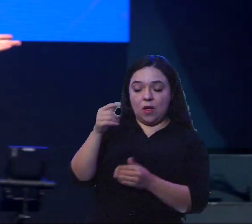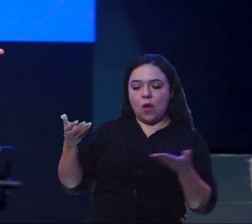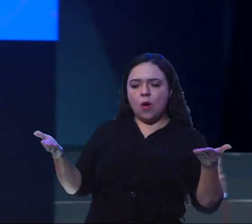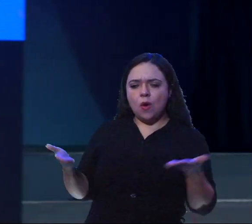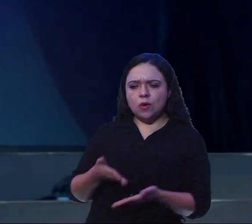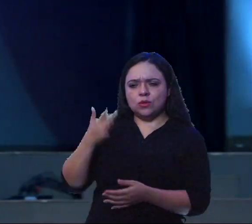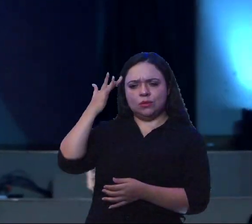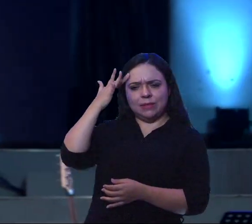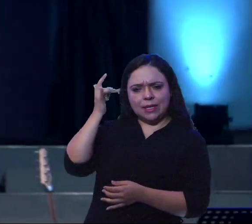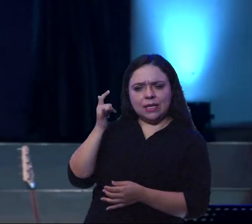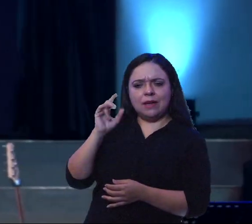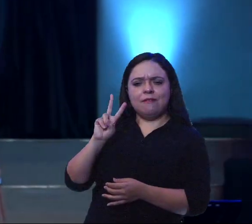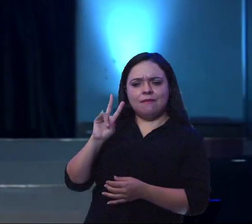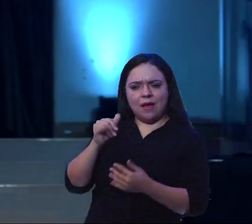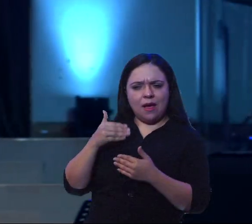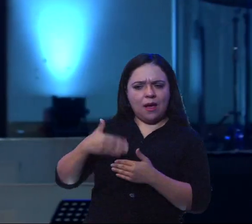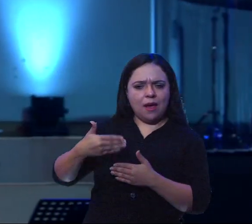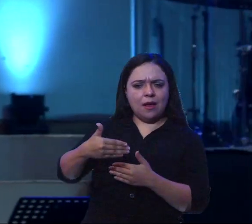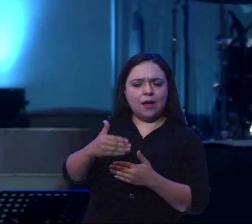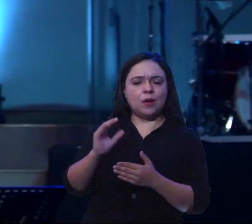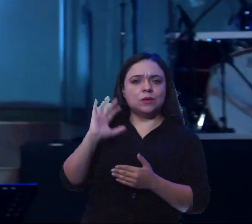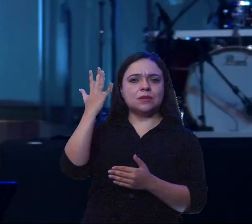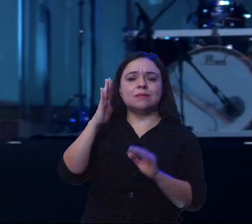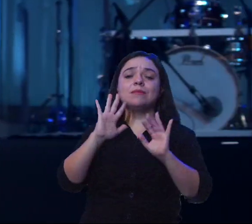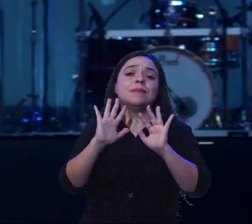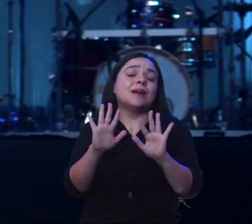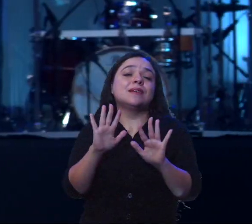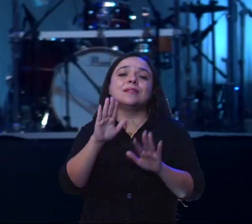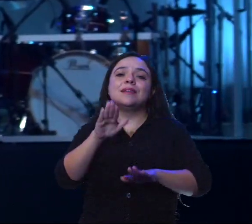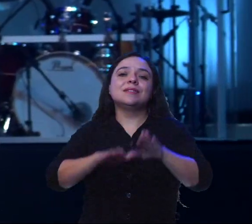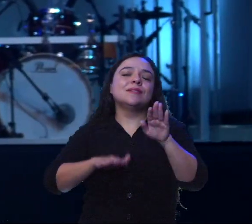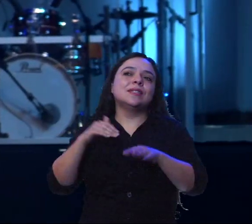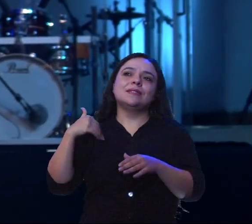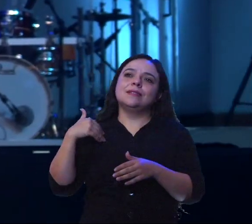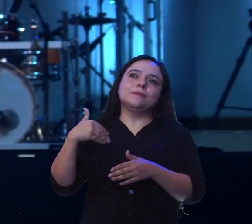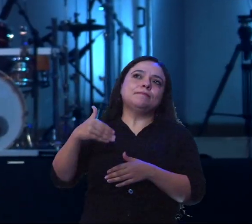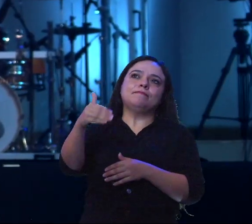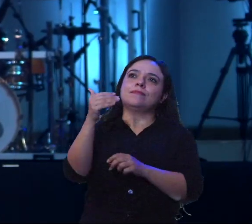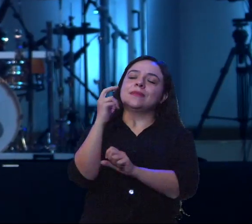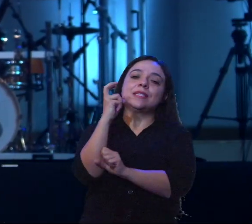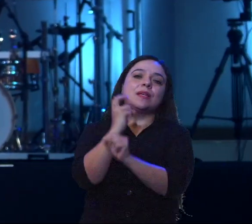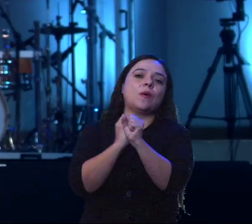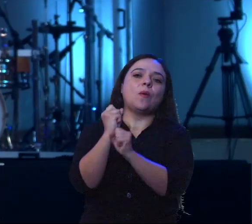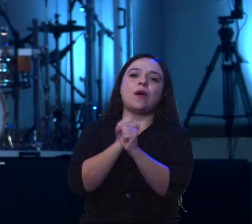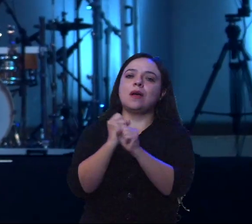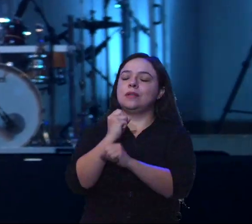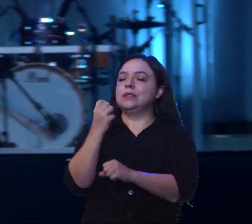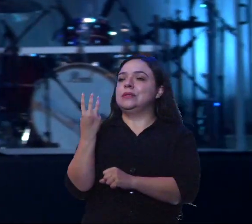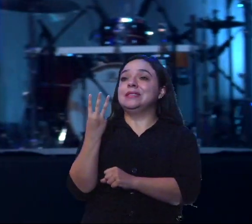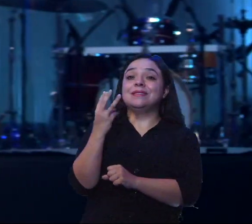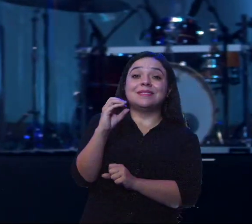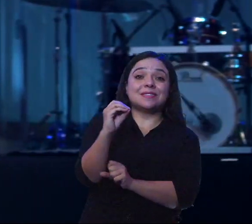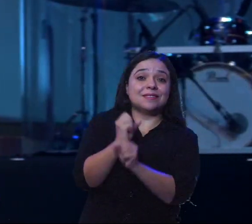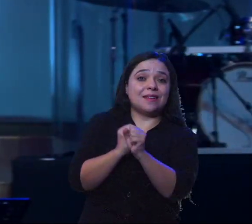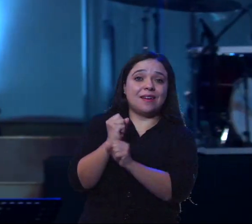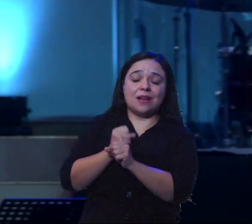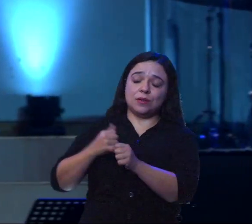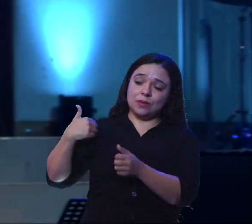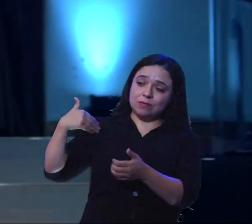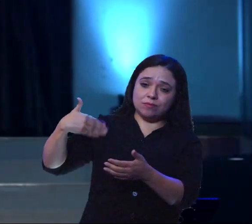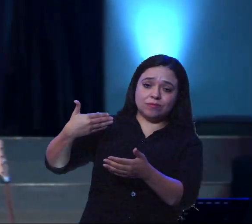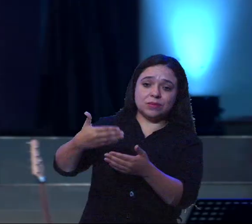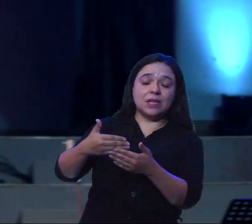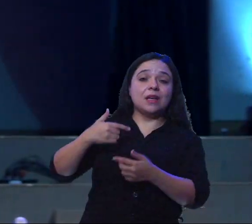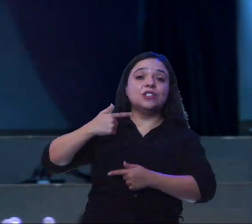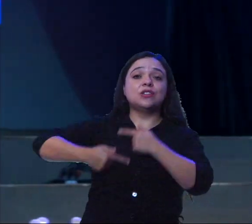Deus, maravilha, é fácil resolver. Agora, revelações de Deus que vão acontecer daqui a 5, 10, 15, 20, 30 anos, talvez até na próxima